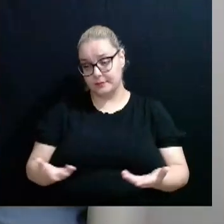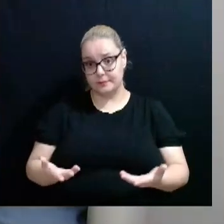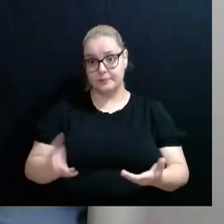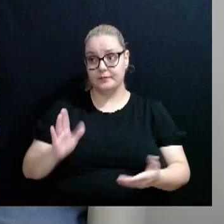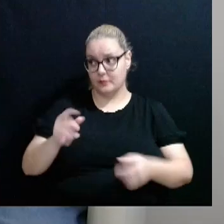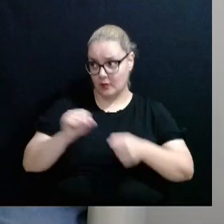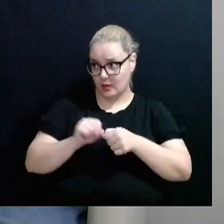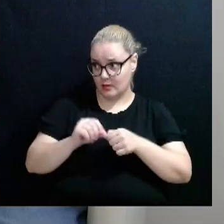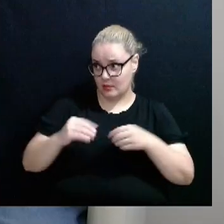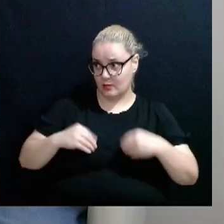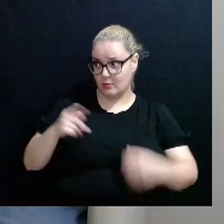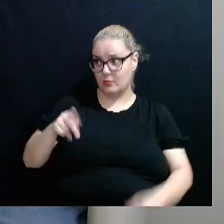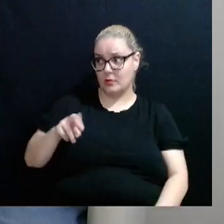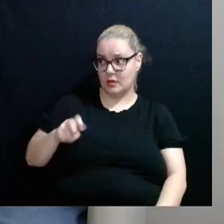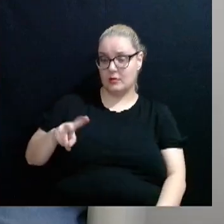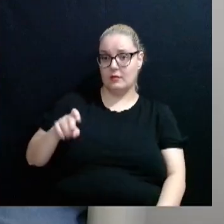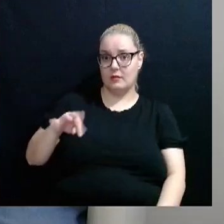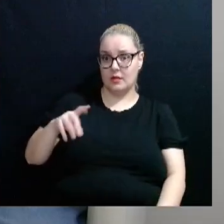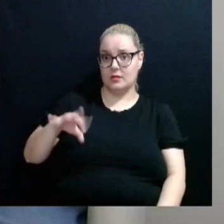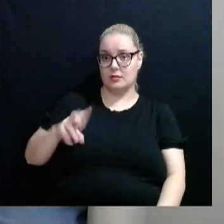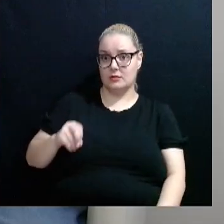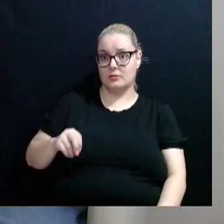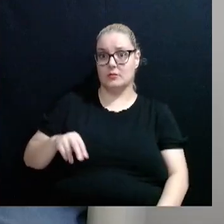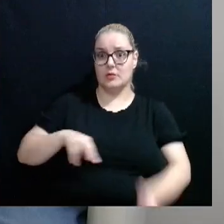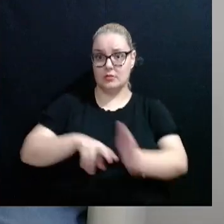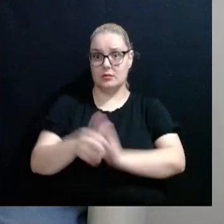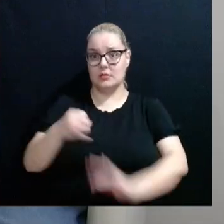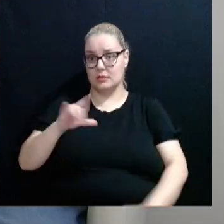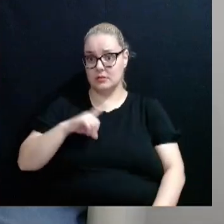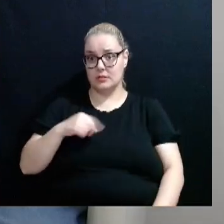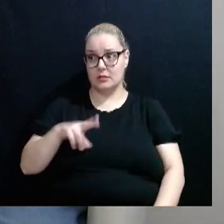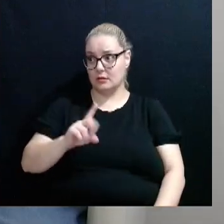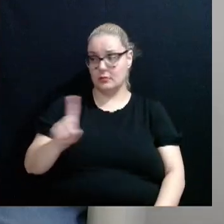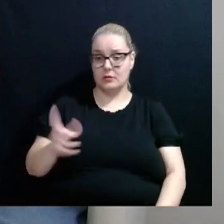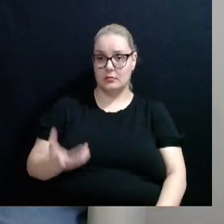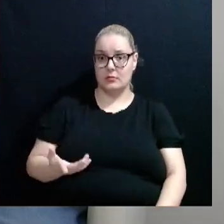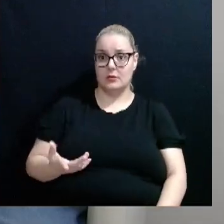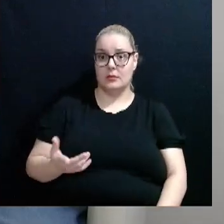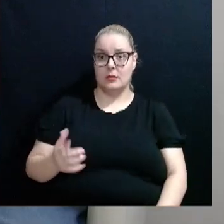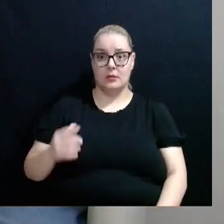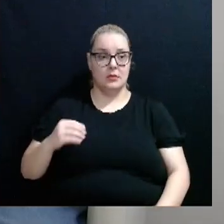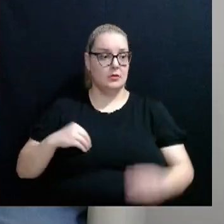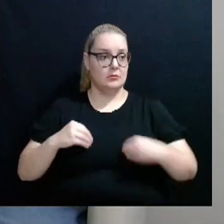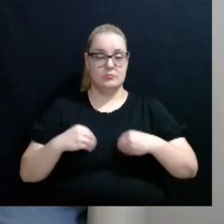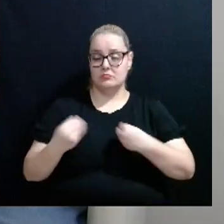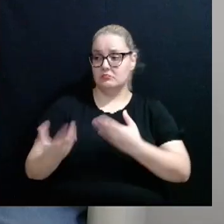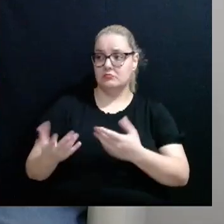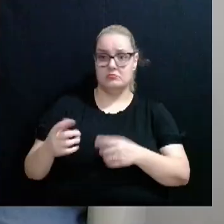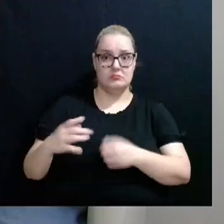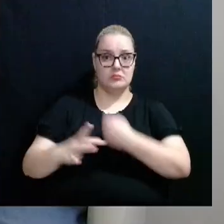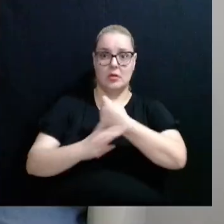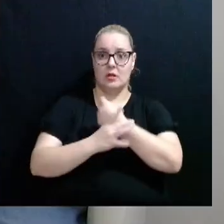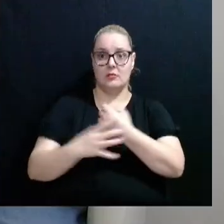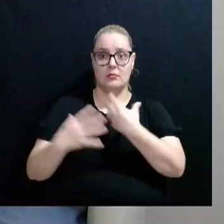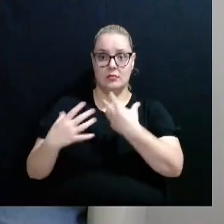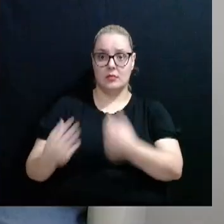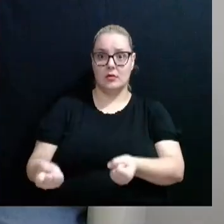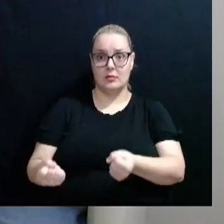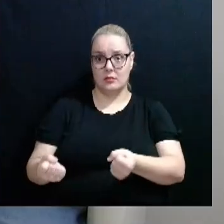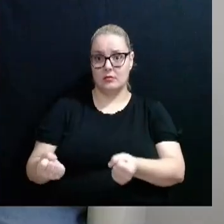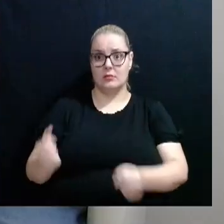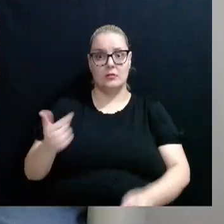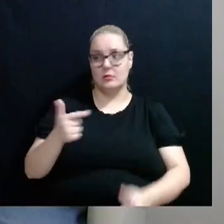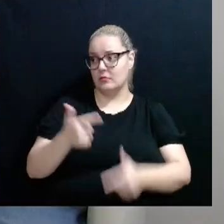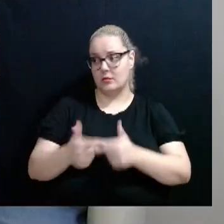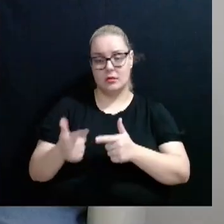preventivo para diagnosticar se você tem ou não? Você tendo esse exame e entregou para a seguradora, você aceita sem problema algum.